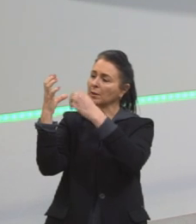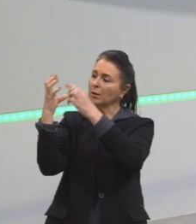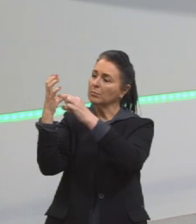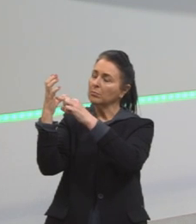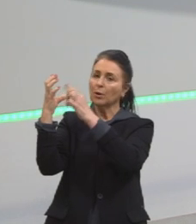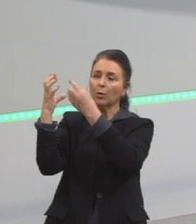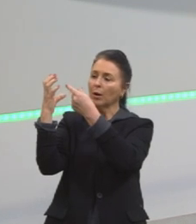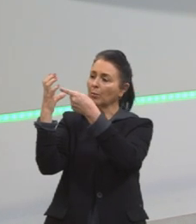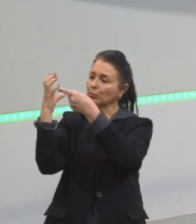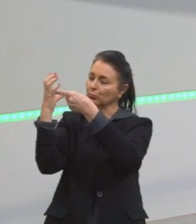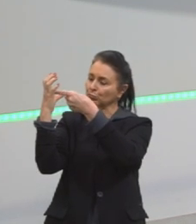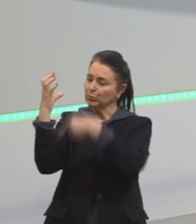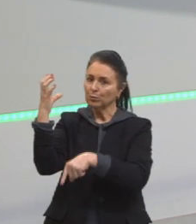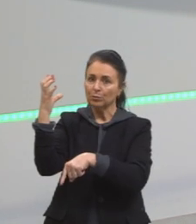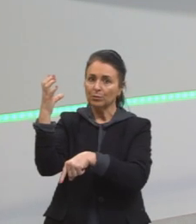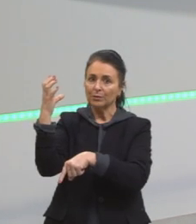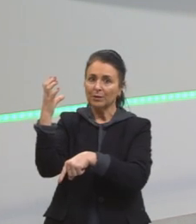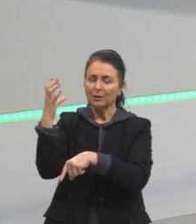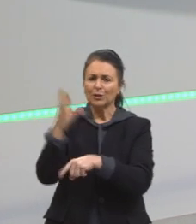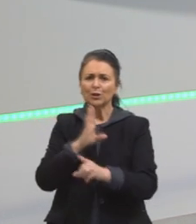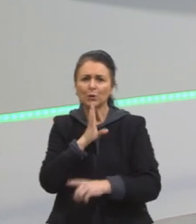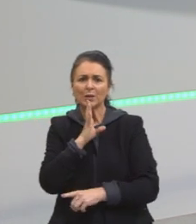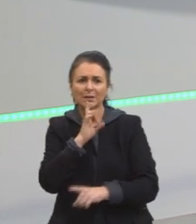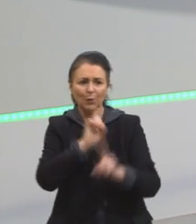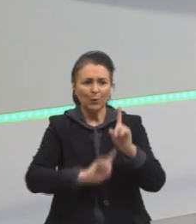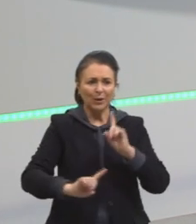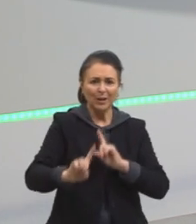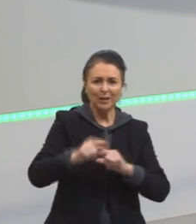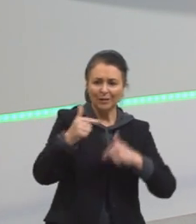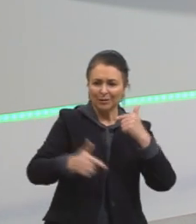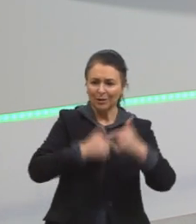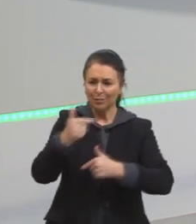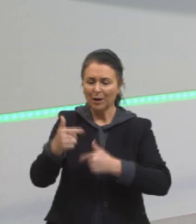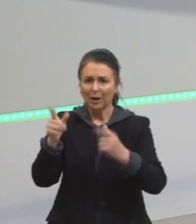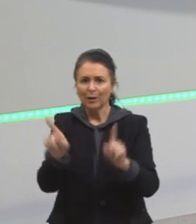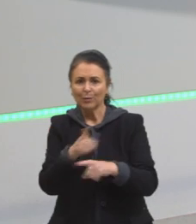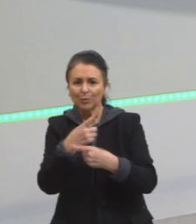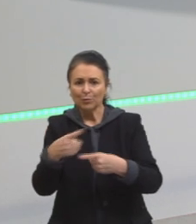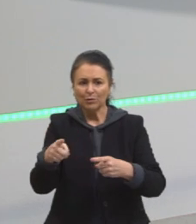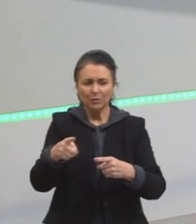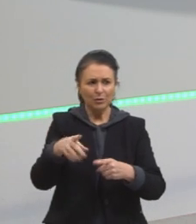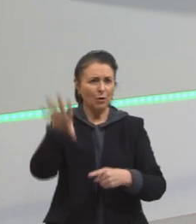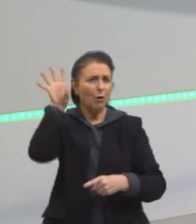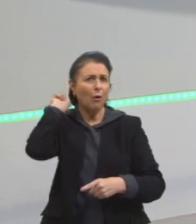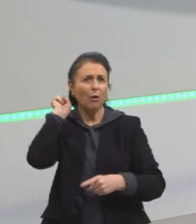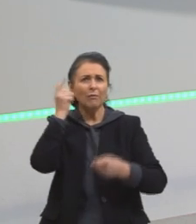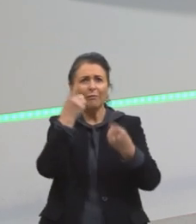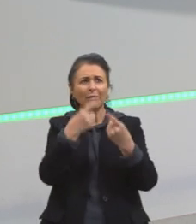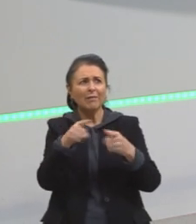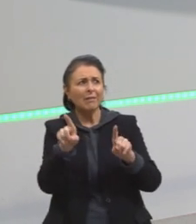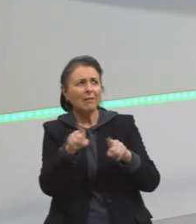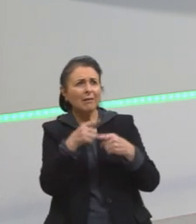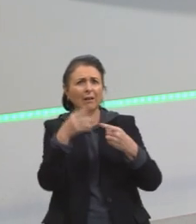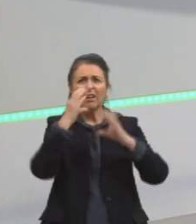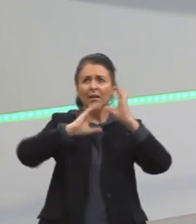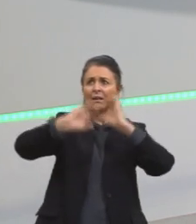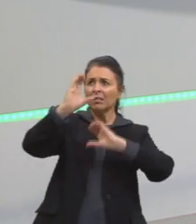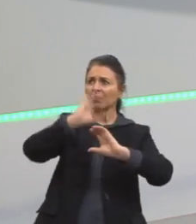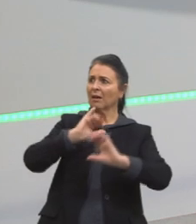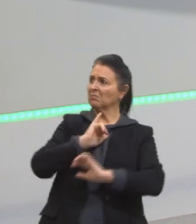conhece alguém por exemplo no campo da da música é essa pessoa e escuta lá cantar nem fala não ela tem muito potencial